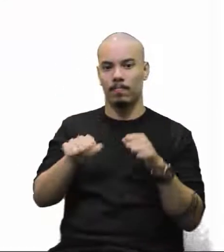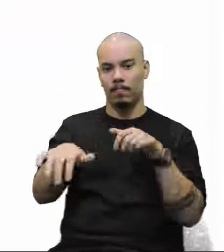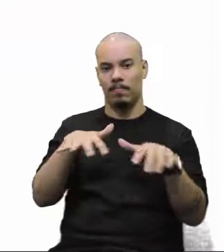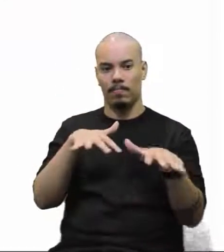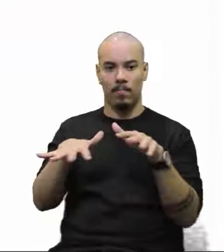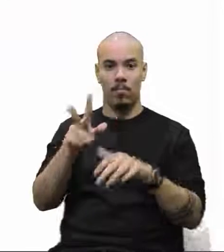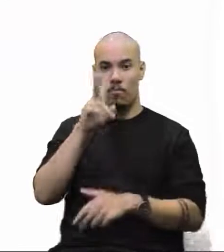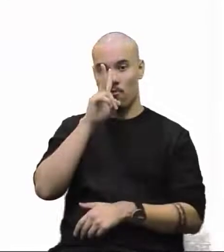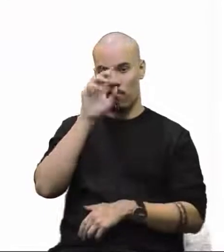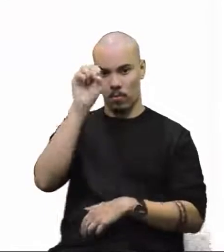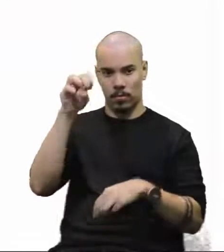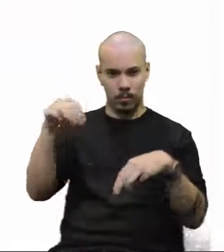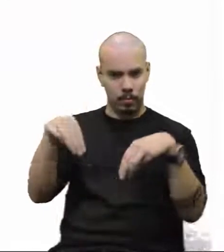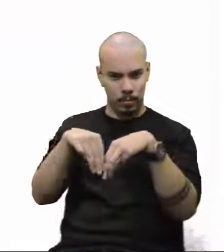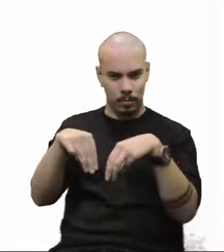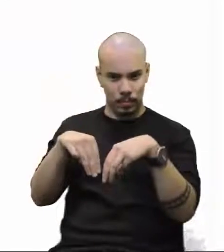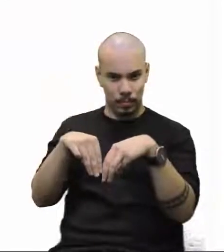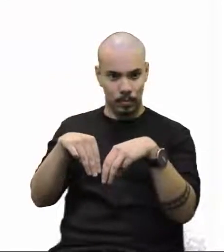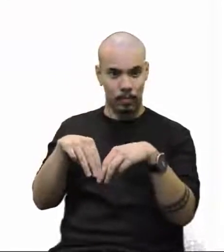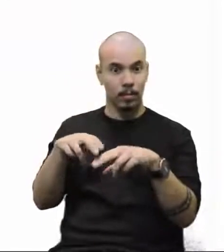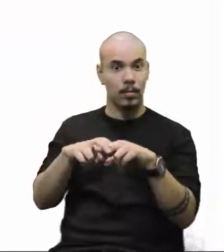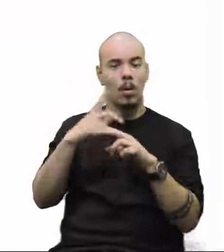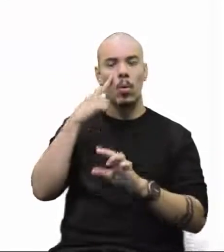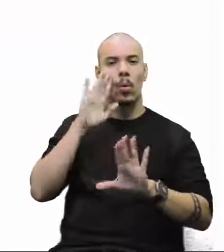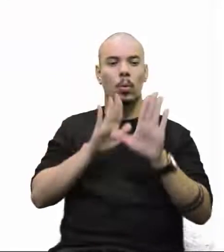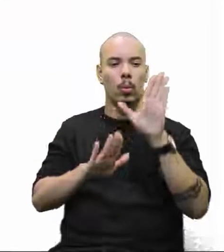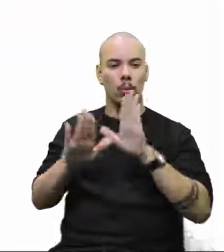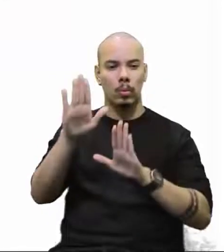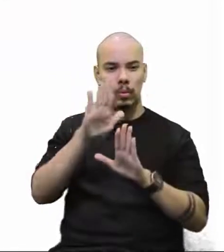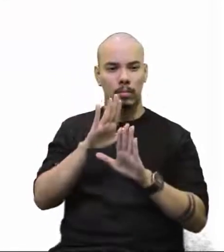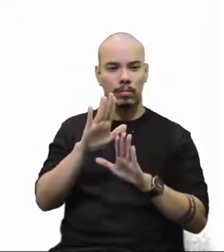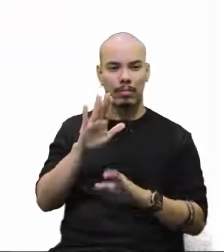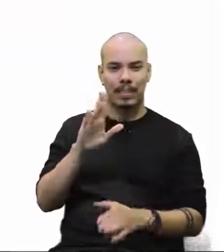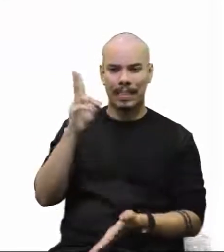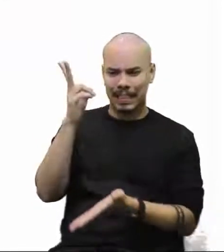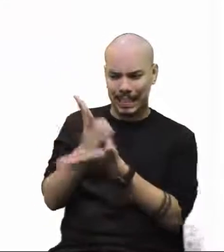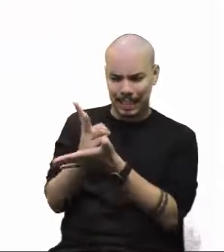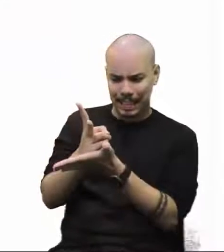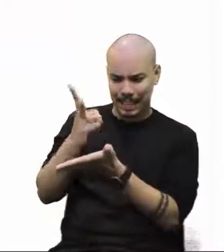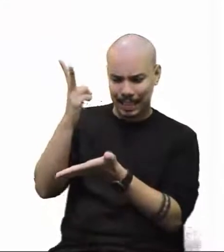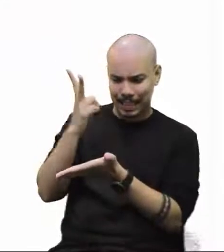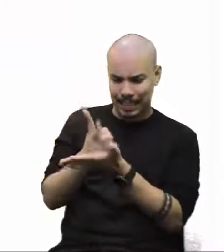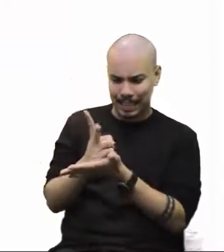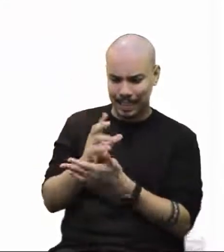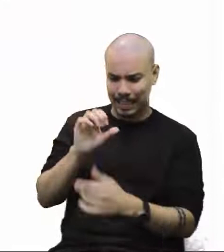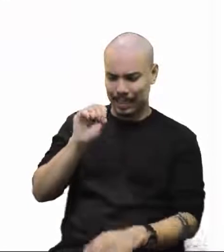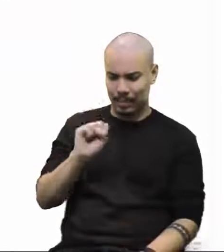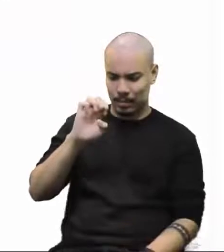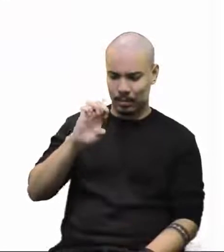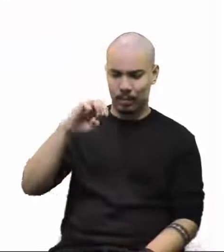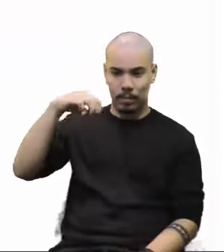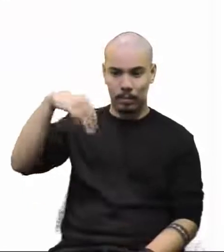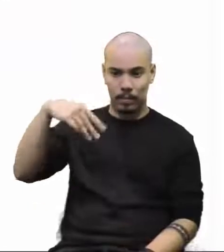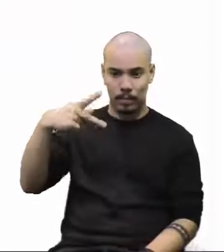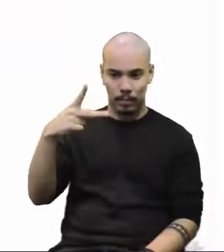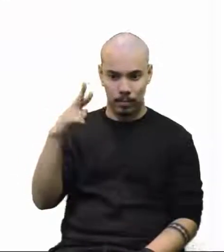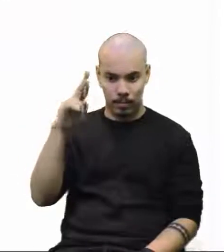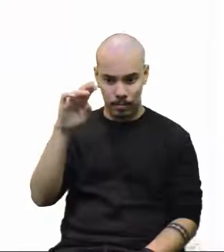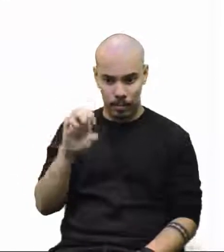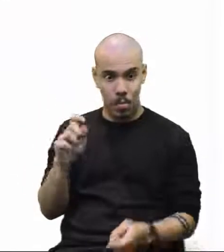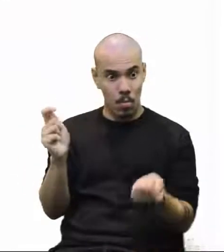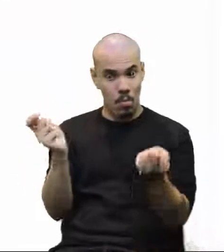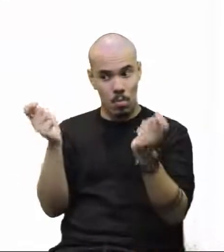força magnética. Então, pessoal, tomar cuidado com esse sempre, porque pode ocorrer ou